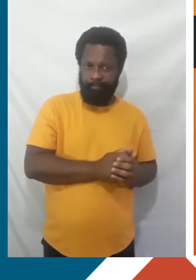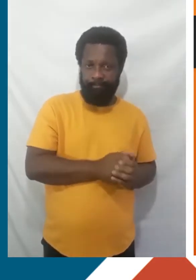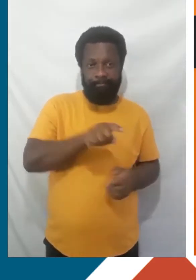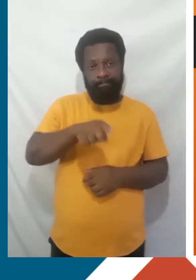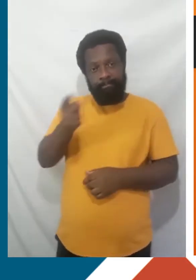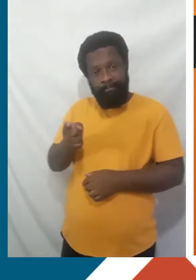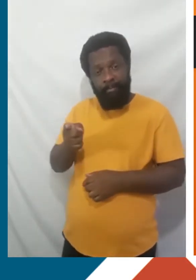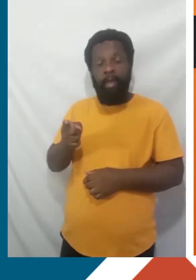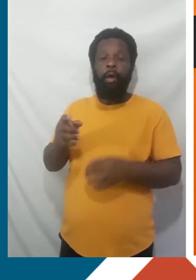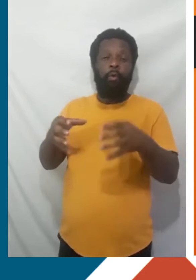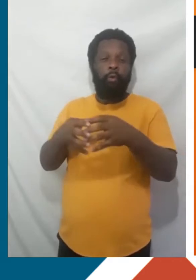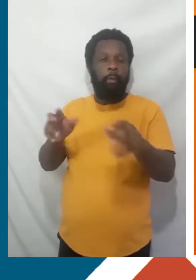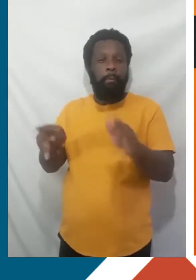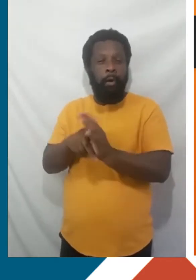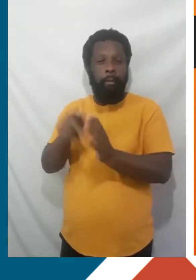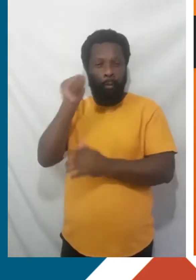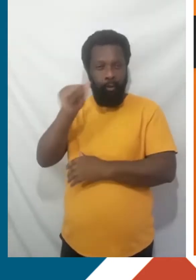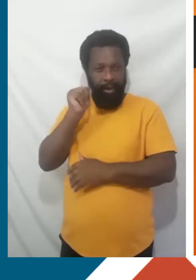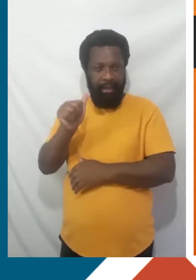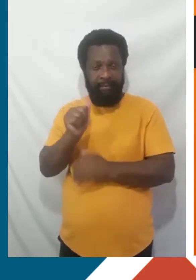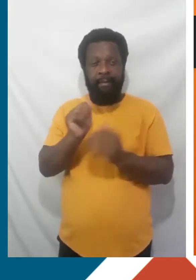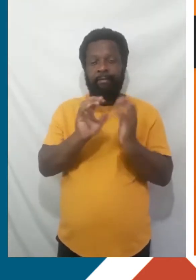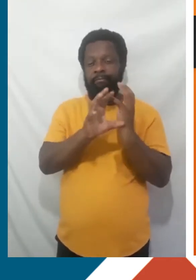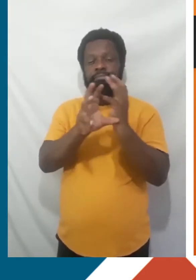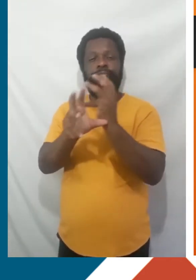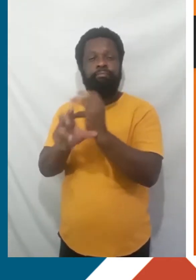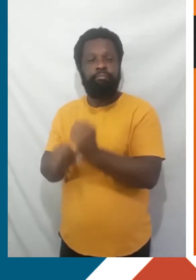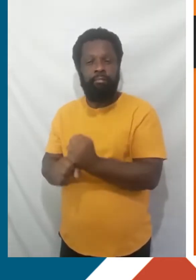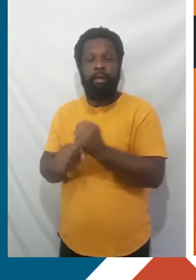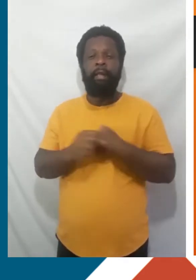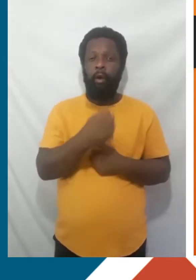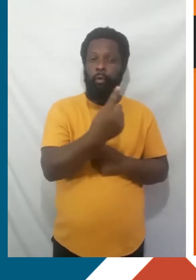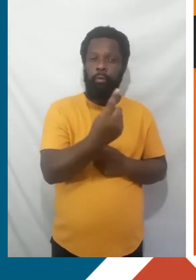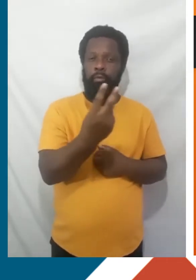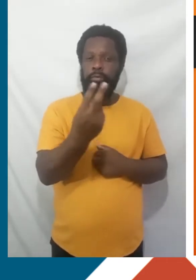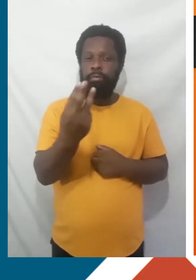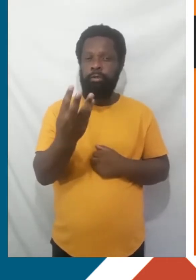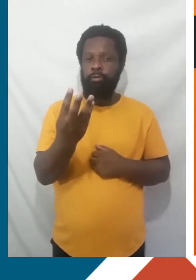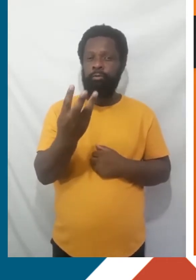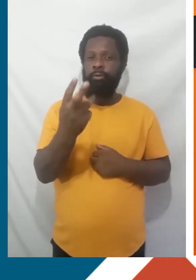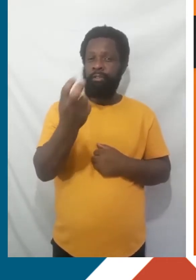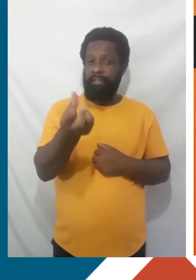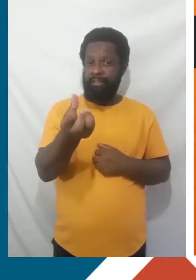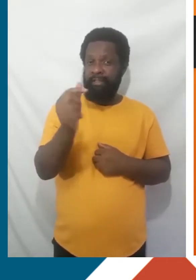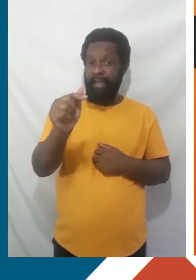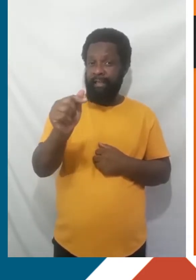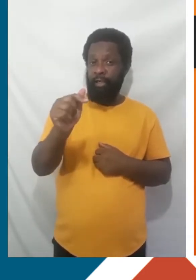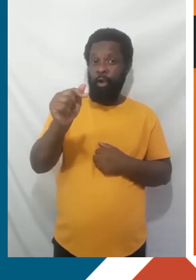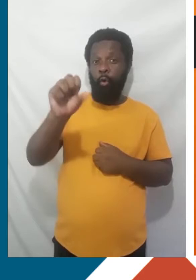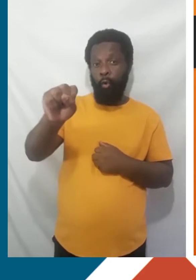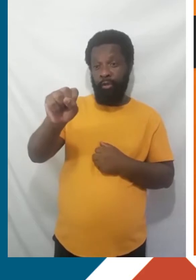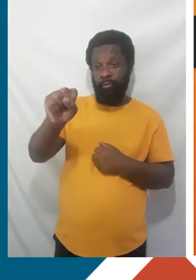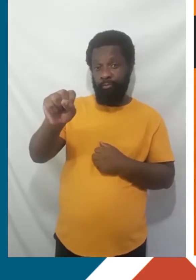grupo. Já nesse grupo de mulheres, ao contarmos 1, 2, 3, 4, 5,